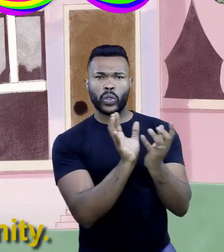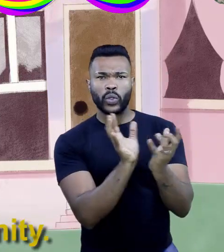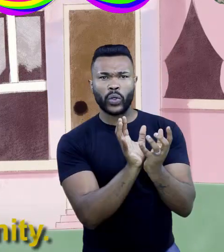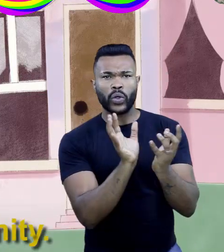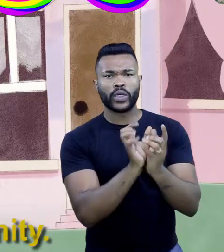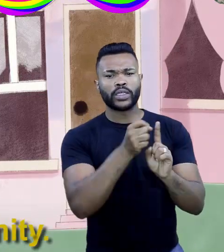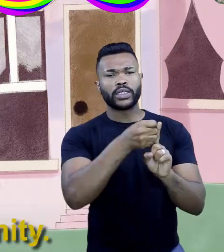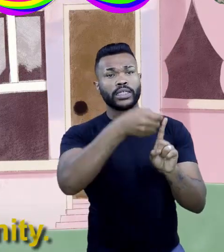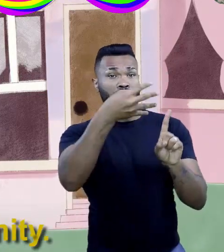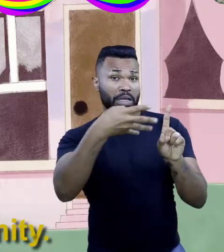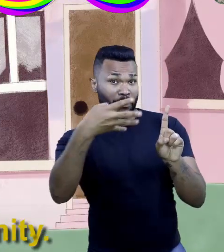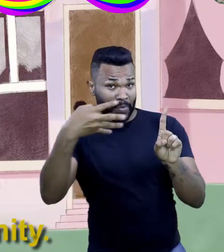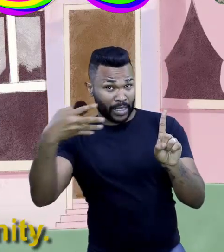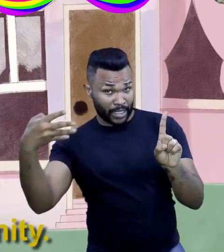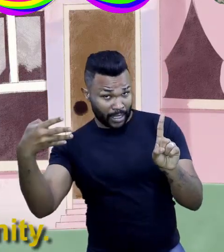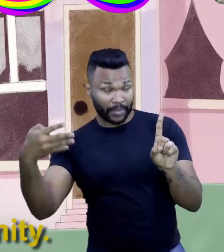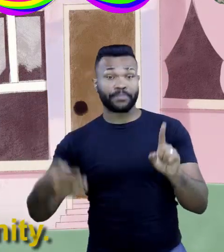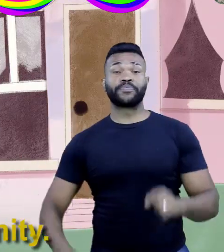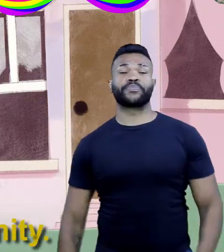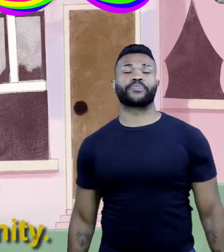contra a comunidade